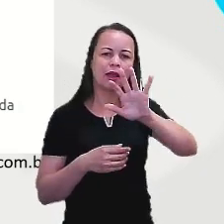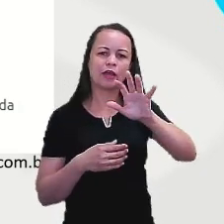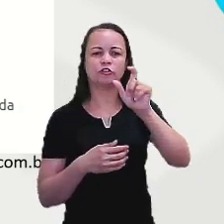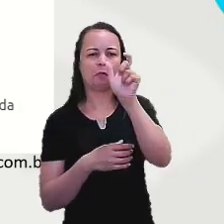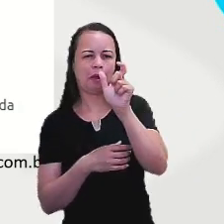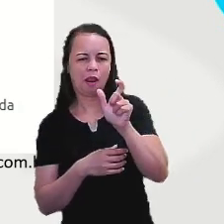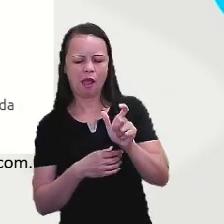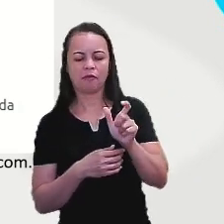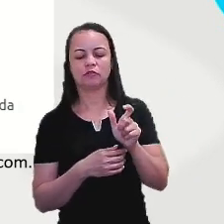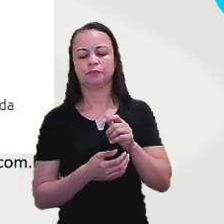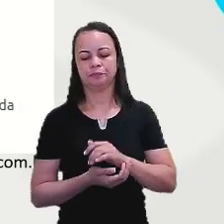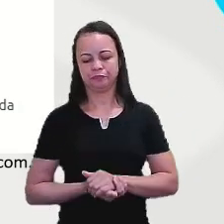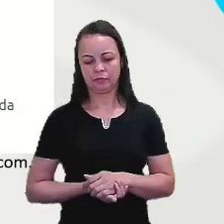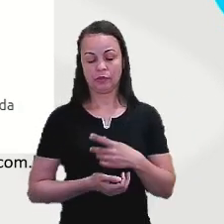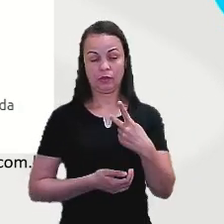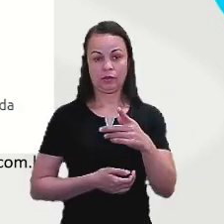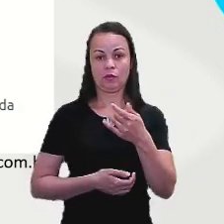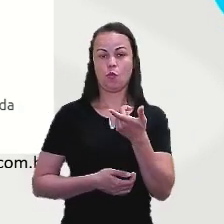exemplo de intertextualidade.